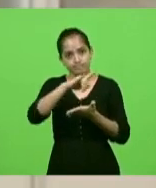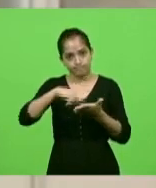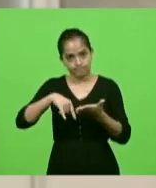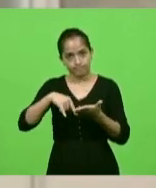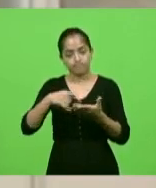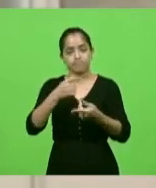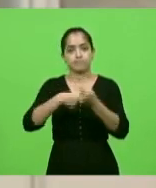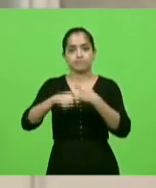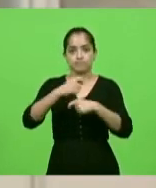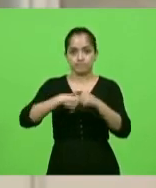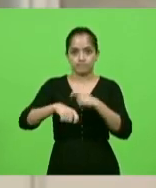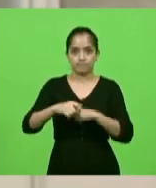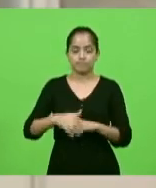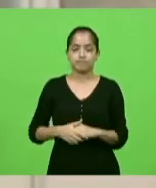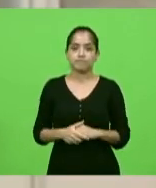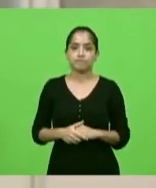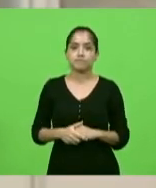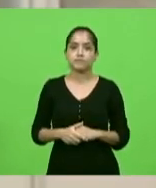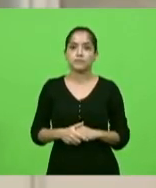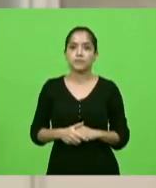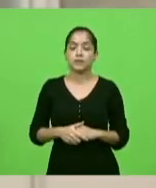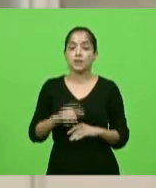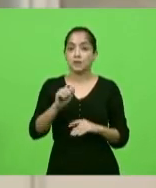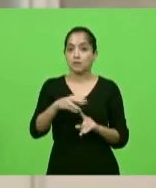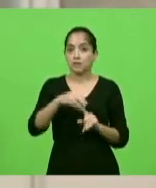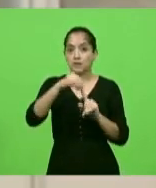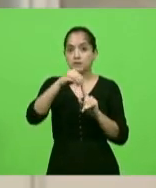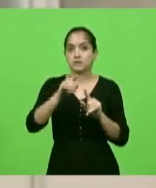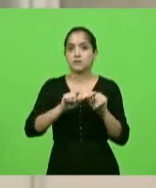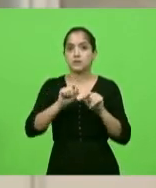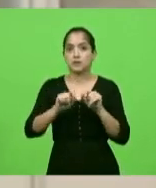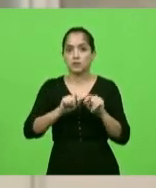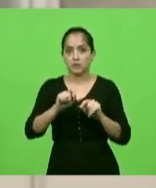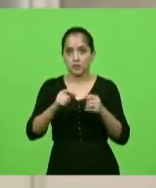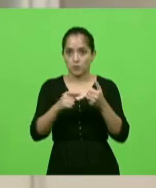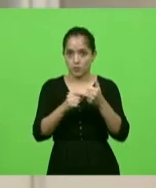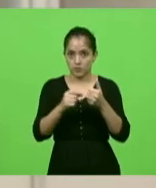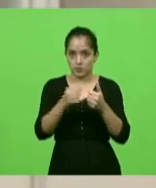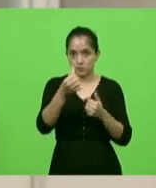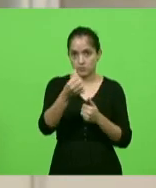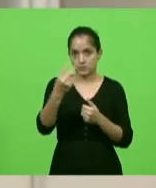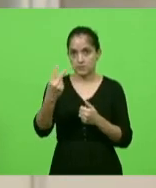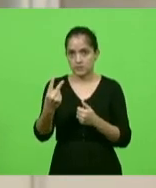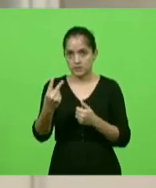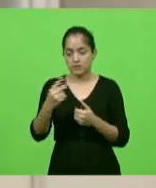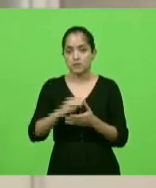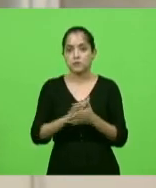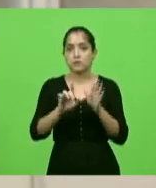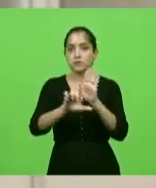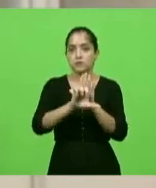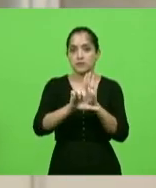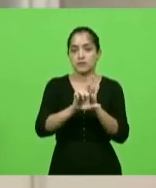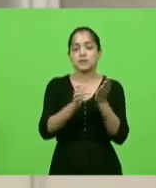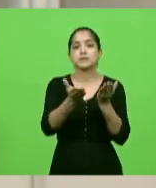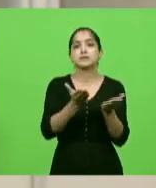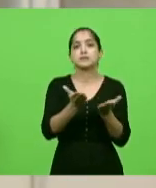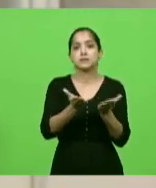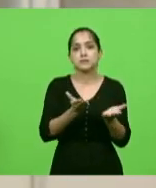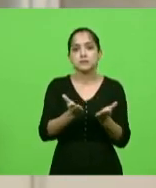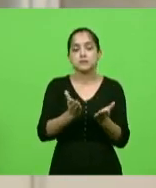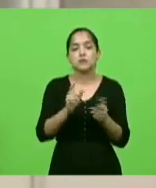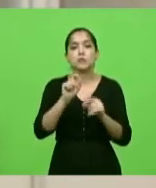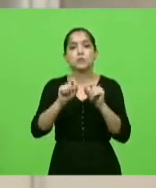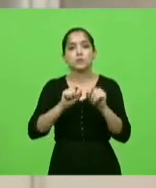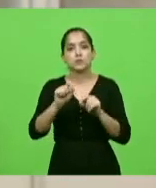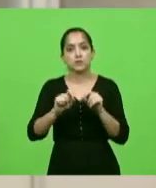administrativo o vale destacar também que o artigo 62 da lei de licitações